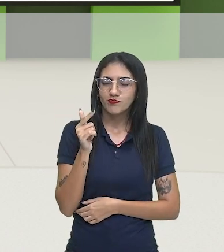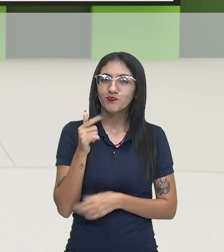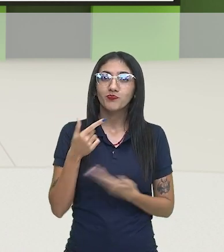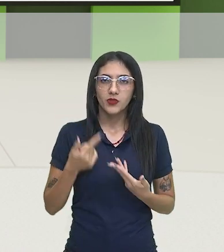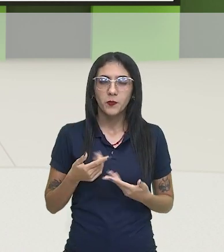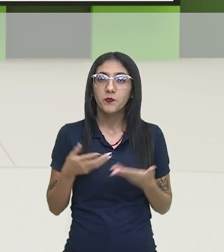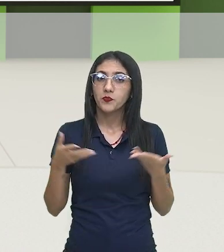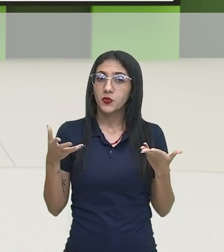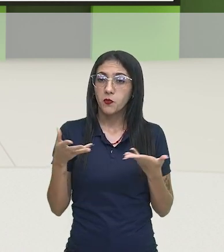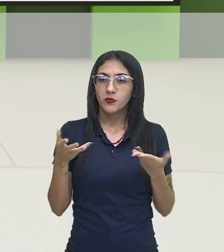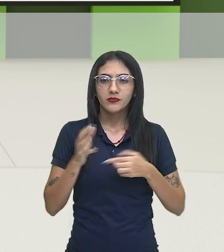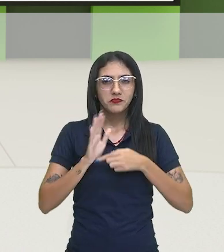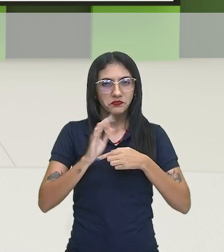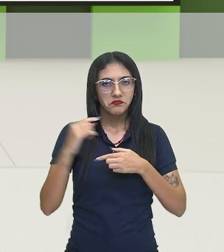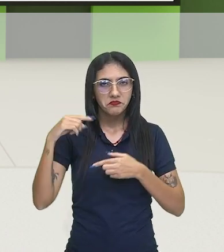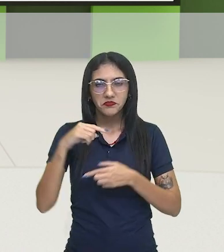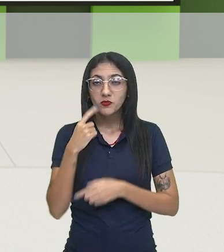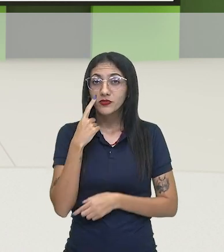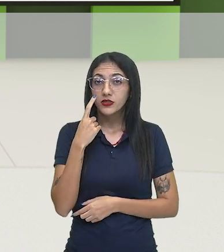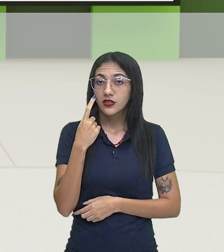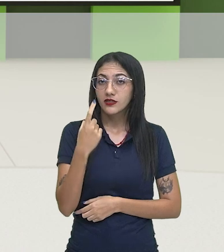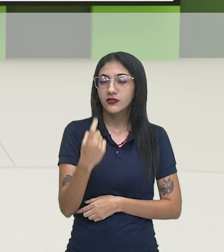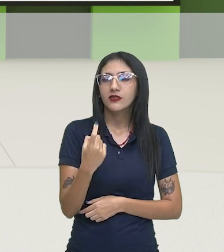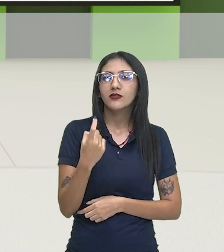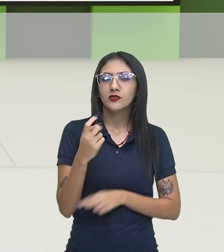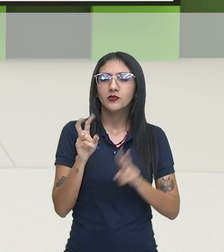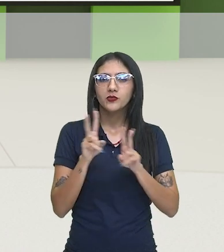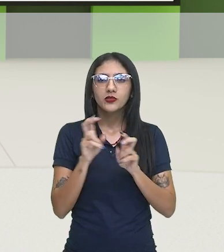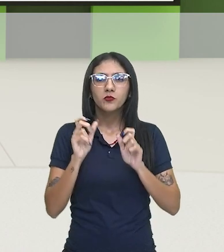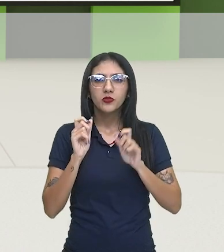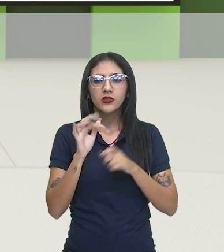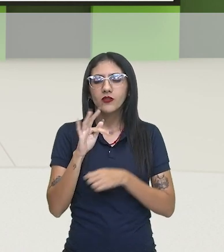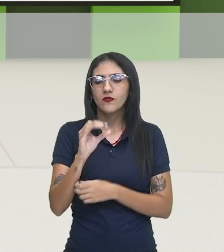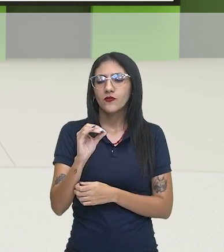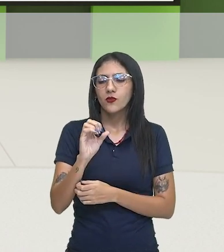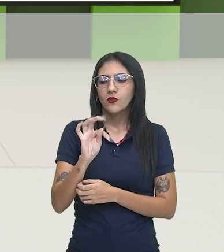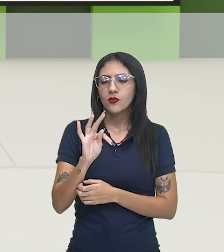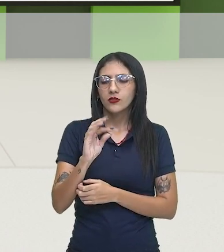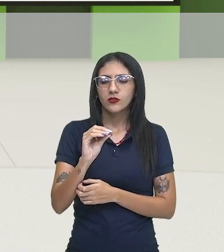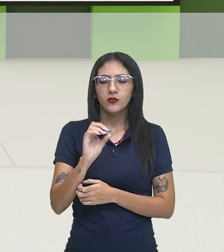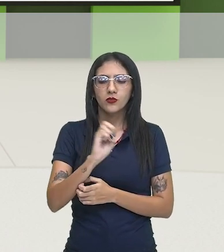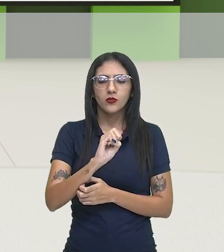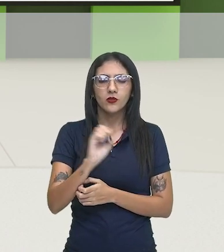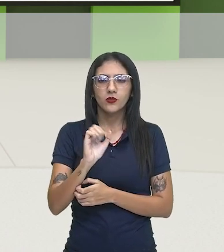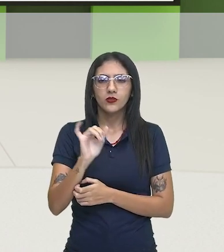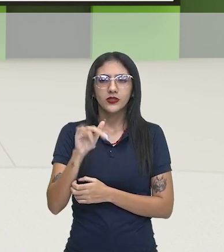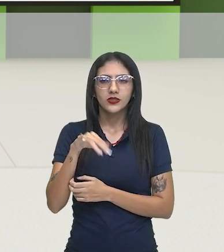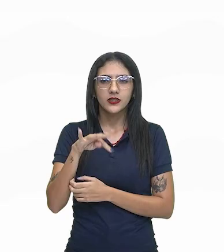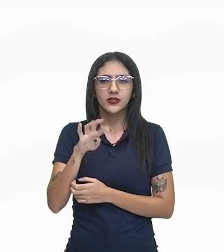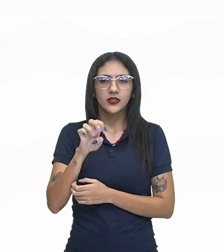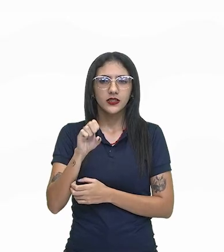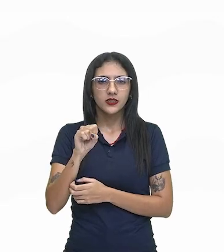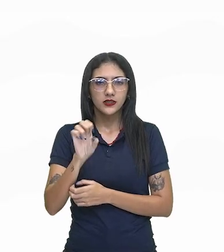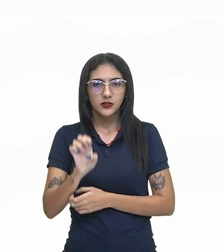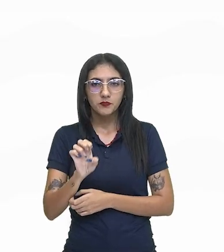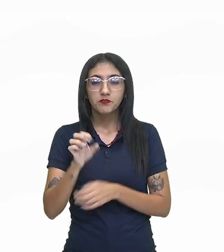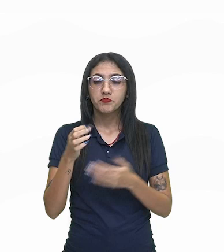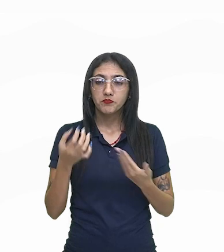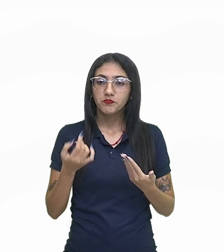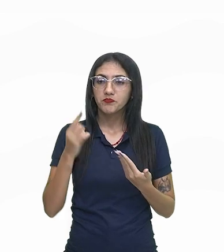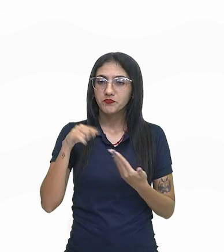trago vocês aí um assunto bem interessante, que é a fotossíntese. A fotossíntese, que é um processo